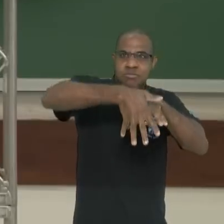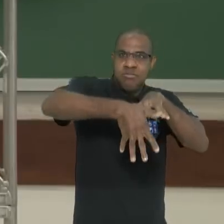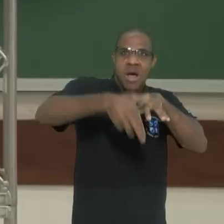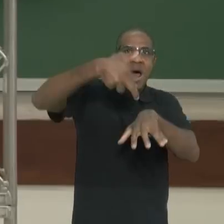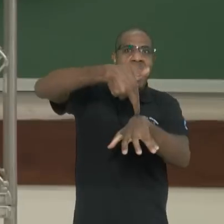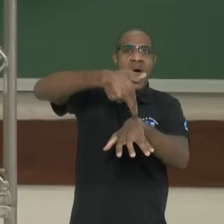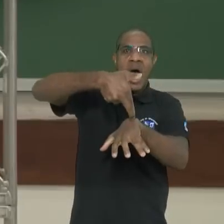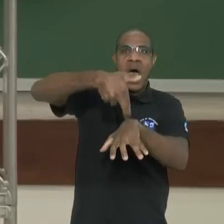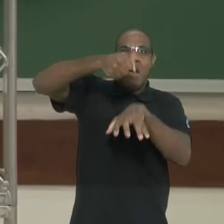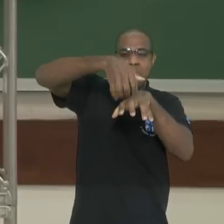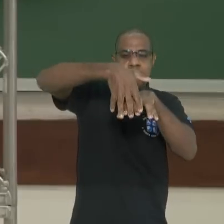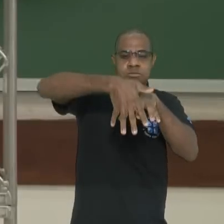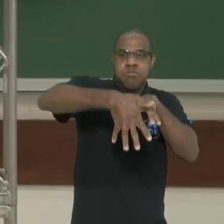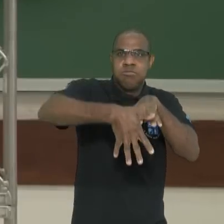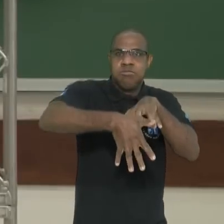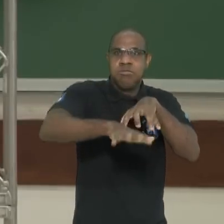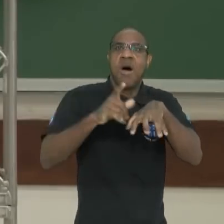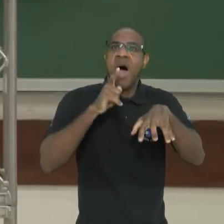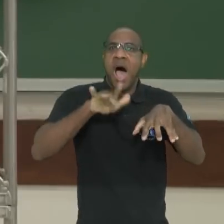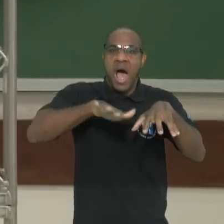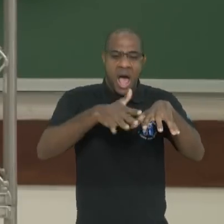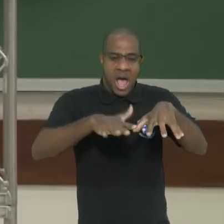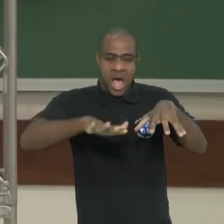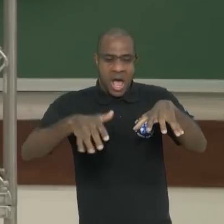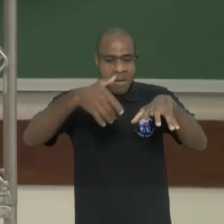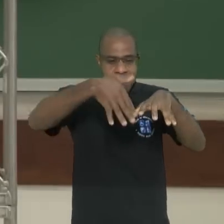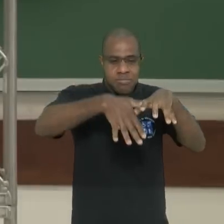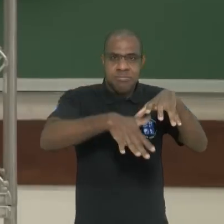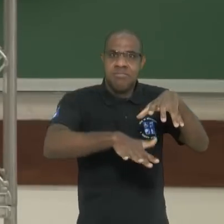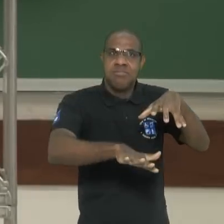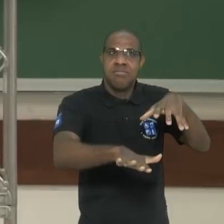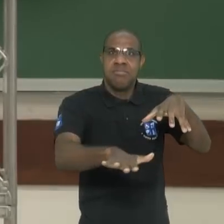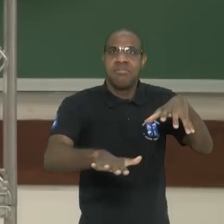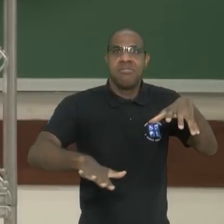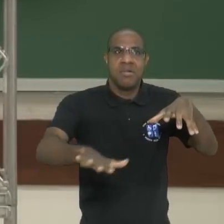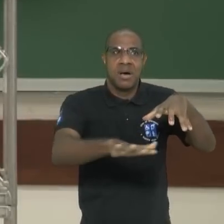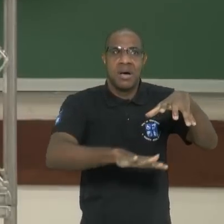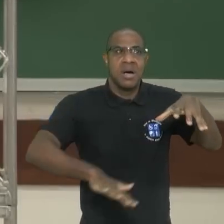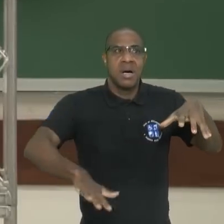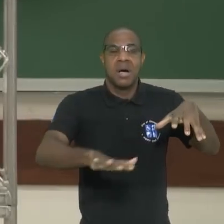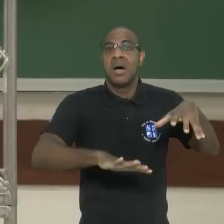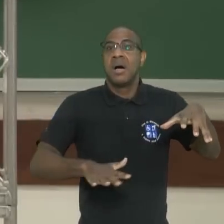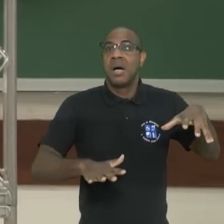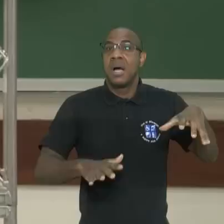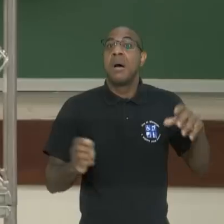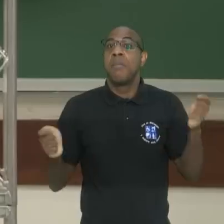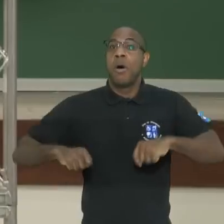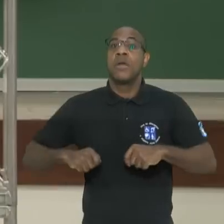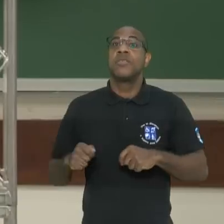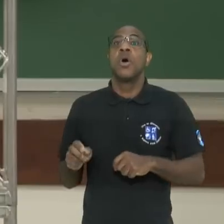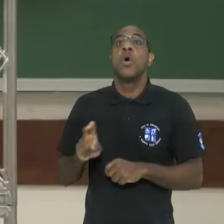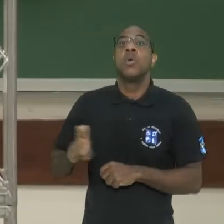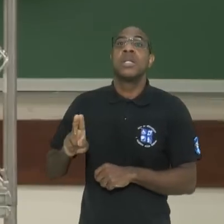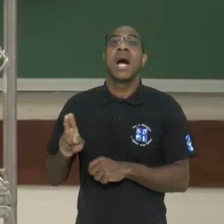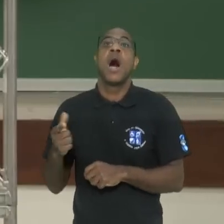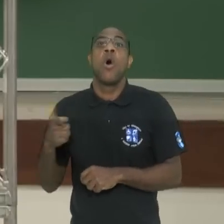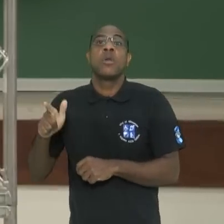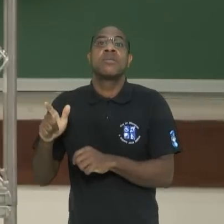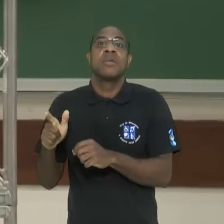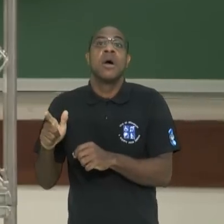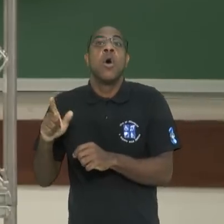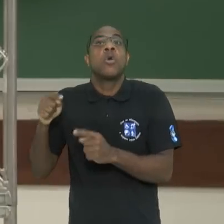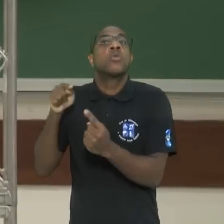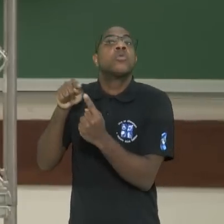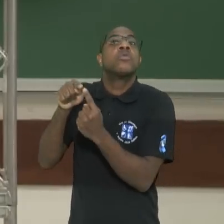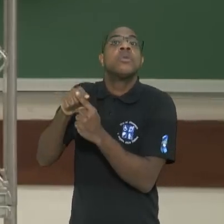O que fazer com esse óleo derramado? Podemos usar bactérias que são capazes de degradar e despoluir o ambiente.